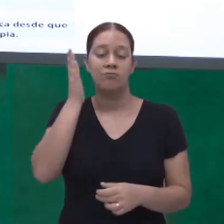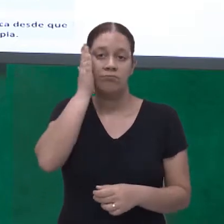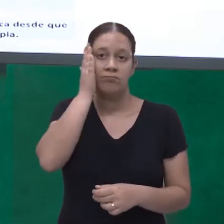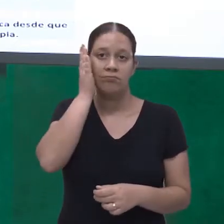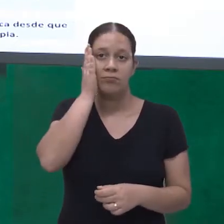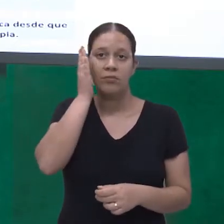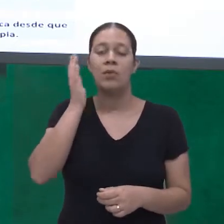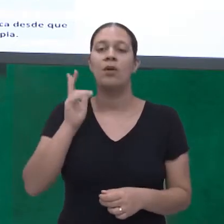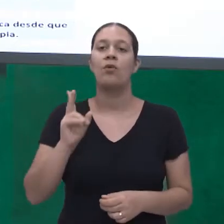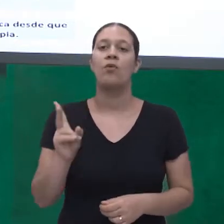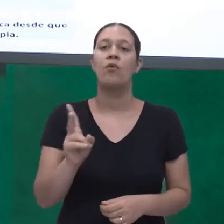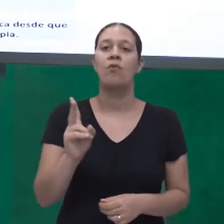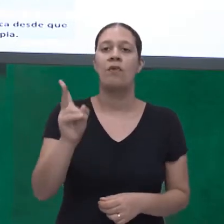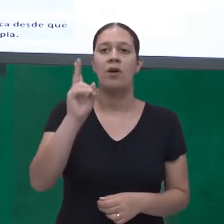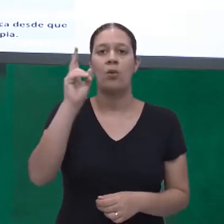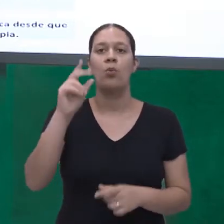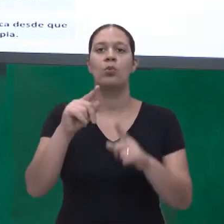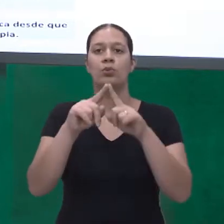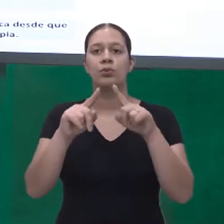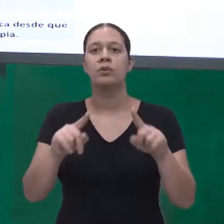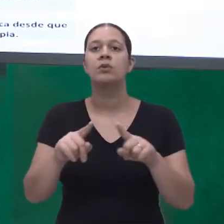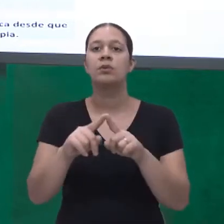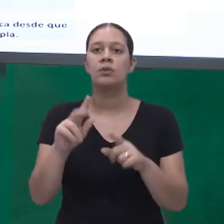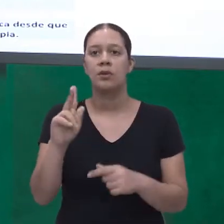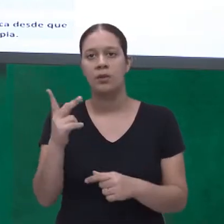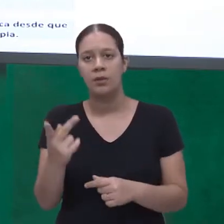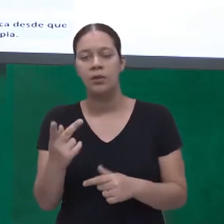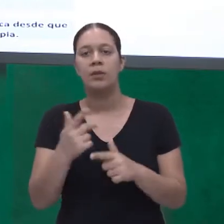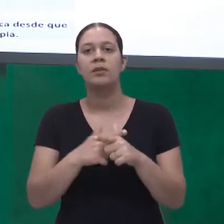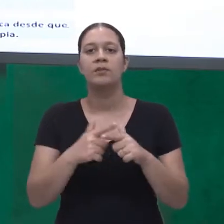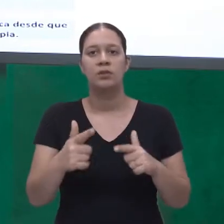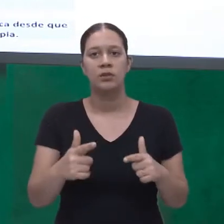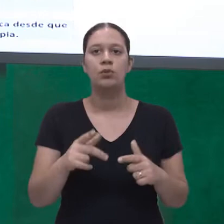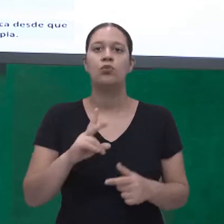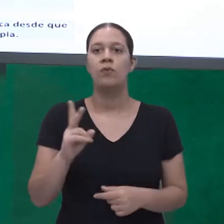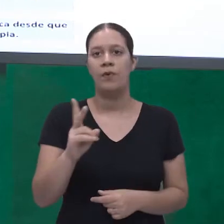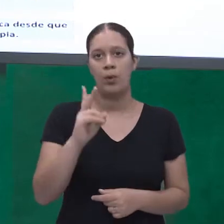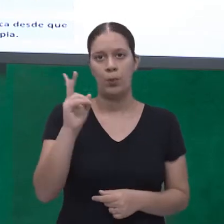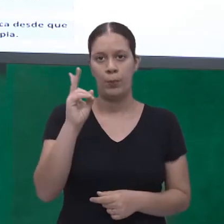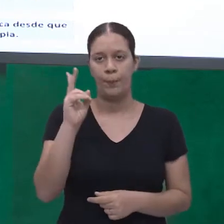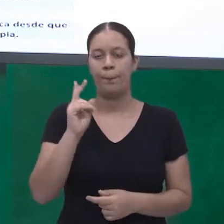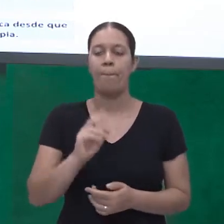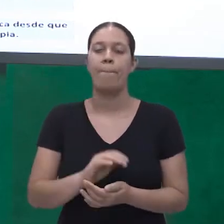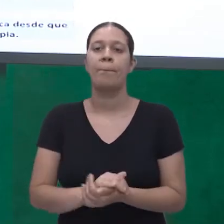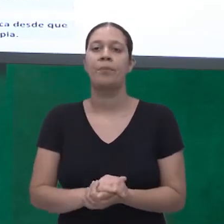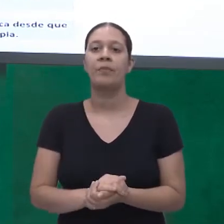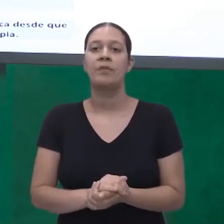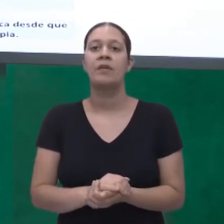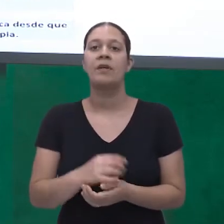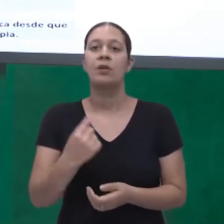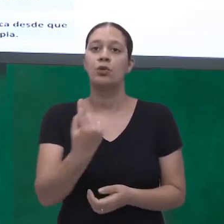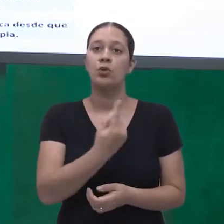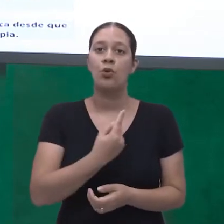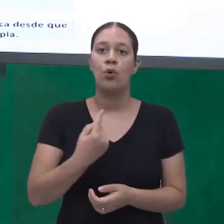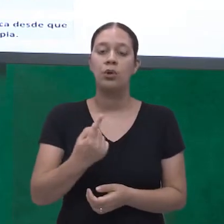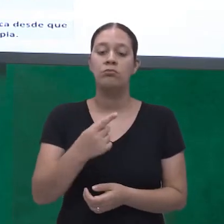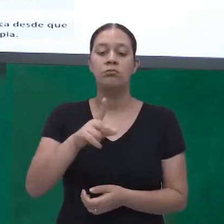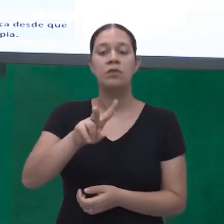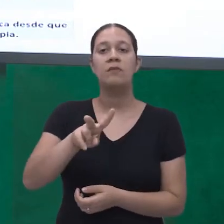termoquímica, o valor do ΔH também deve ser dividido por aquele valor. E se a gente